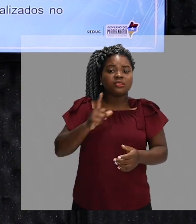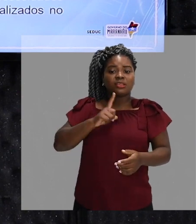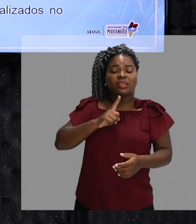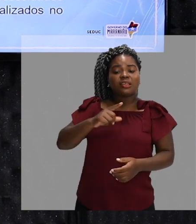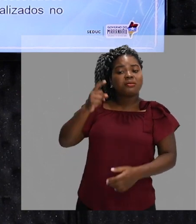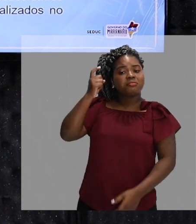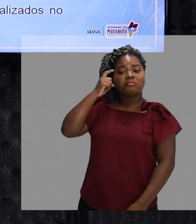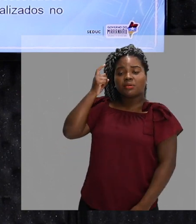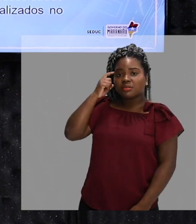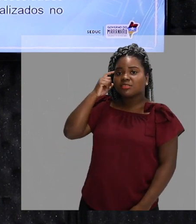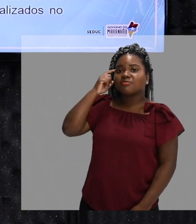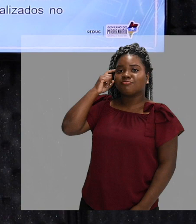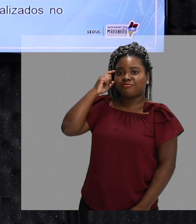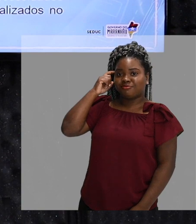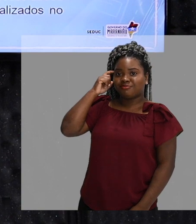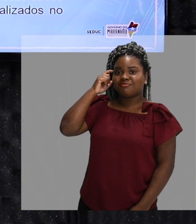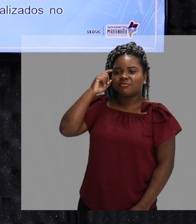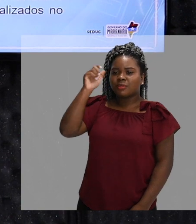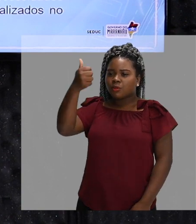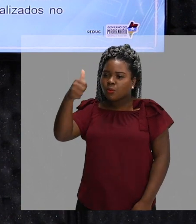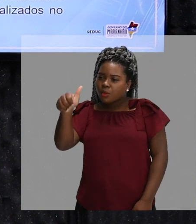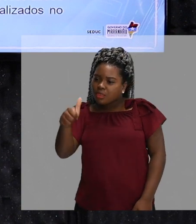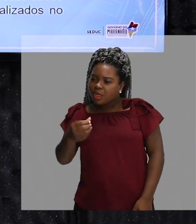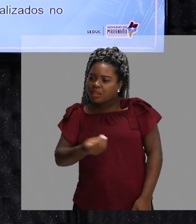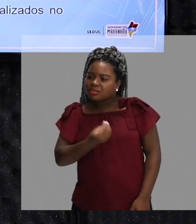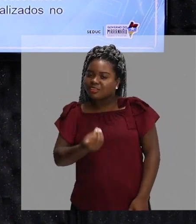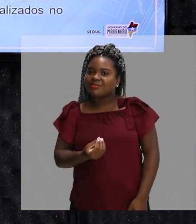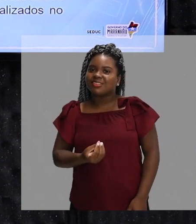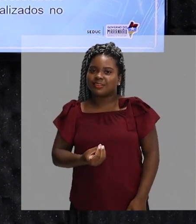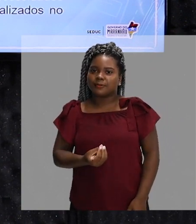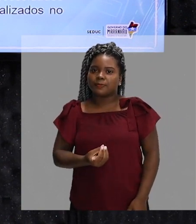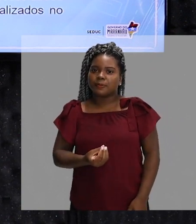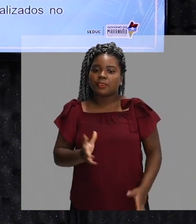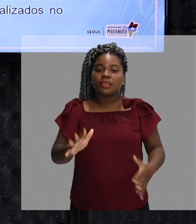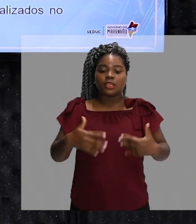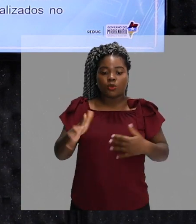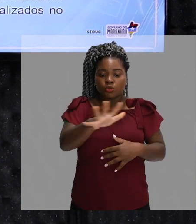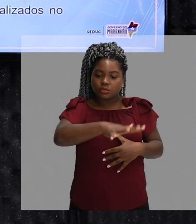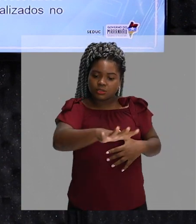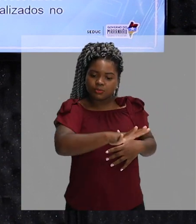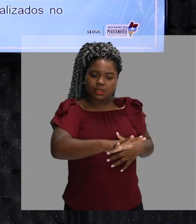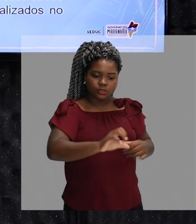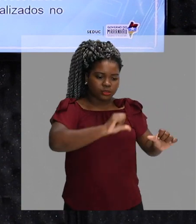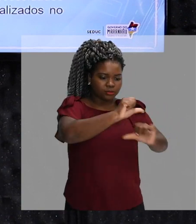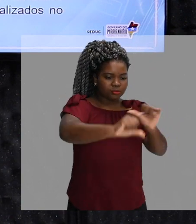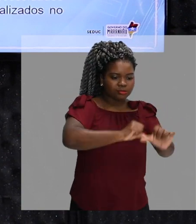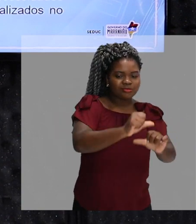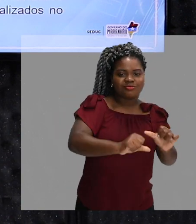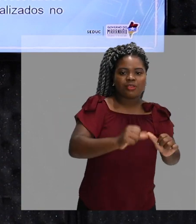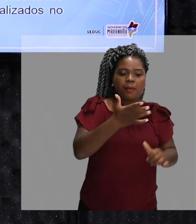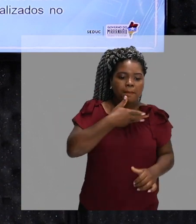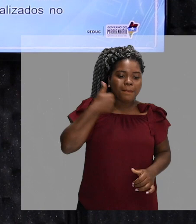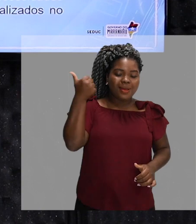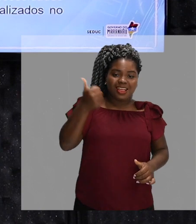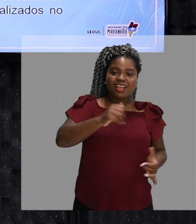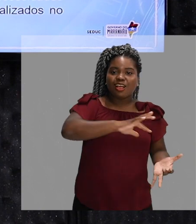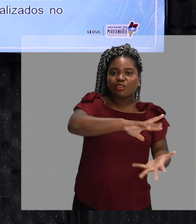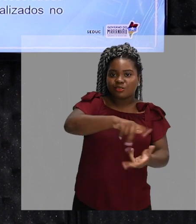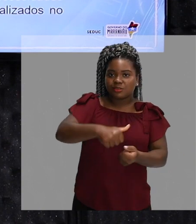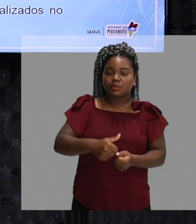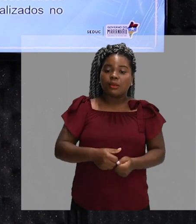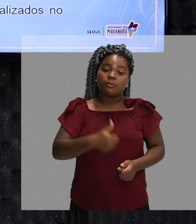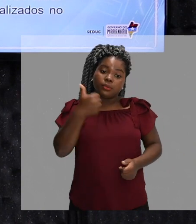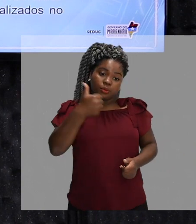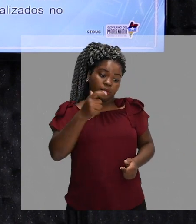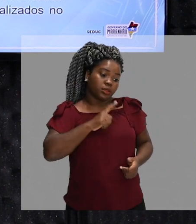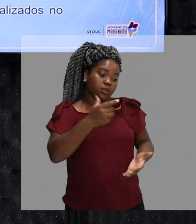anterior. Então, para nós agirmos sobre o espaço, transformando, melhorando o espaço, ele precisa primeiro ser